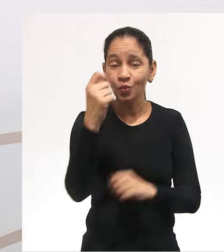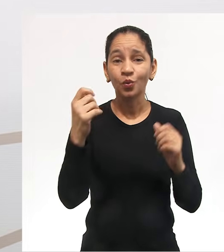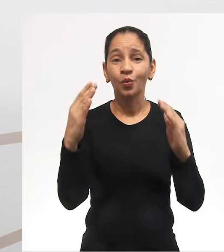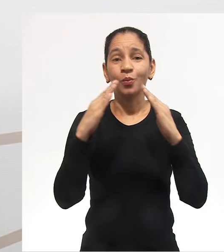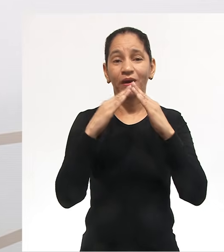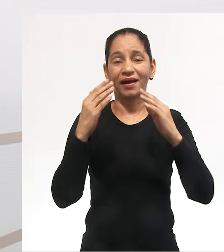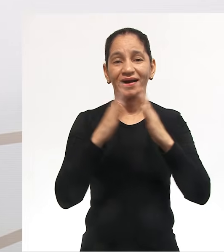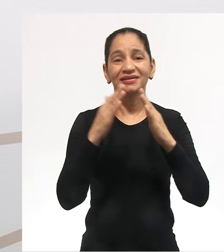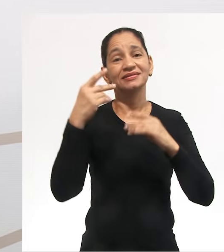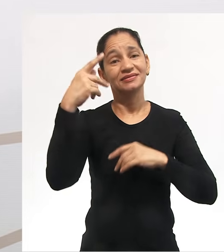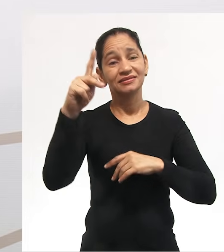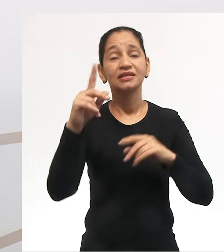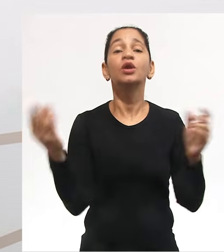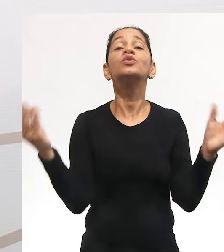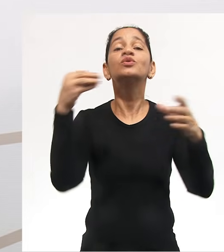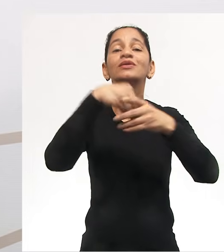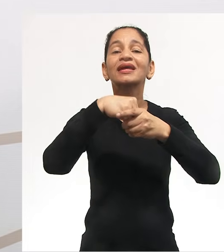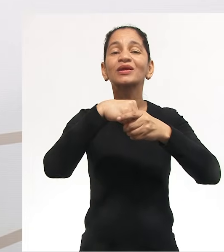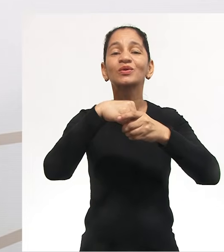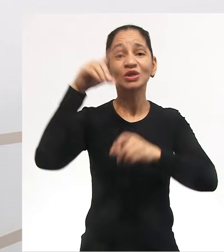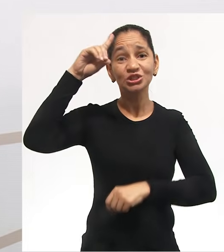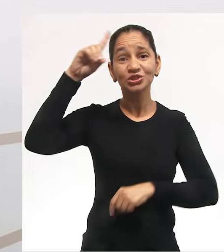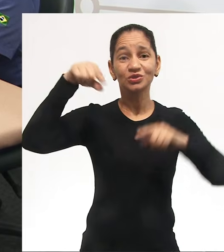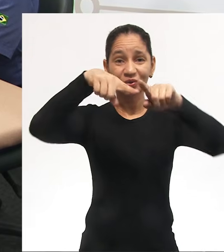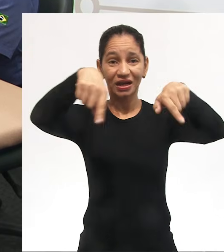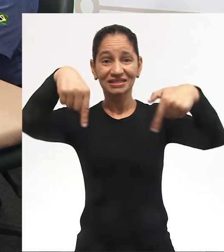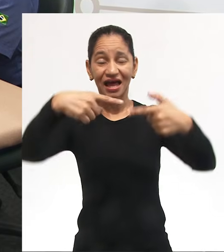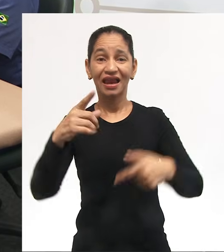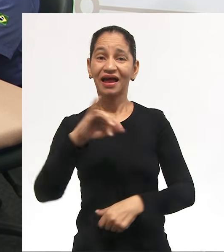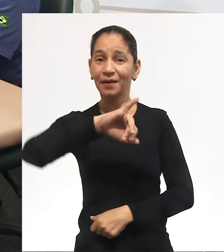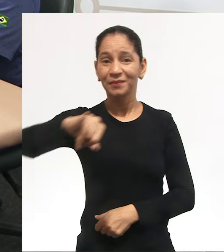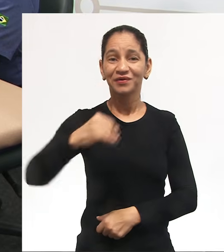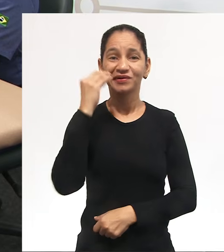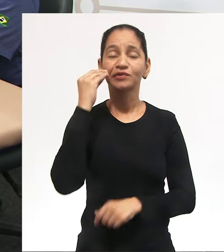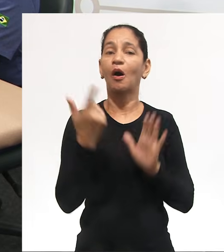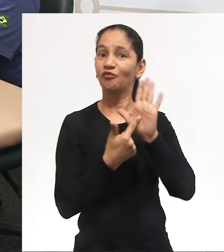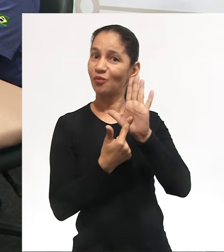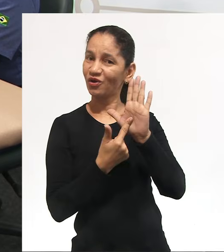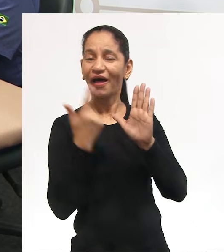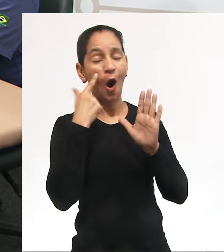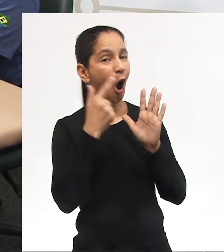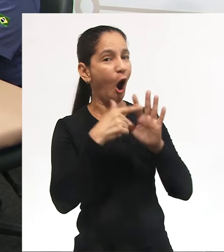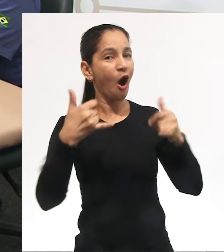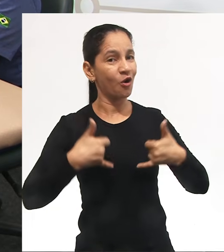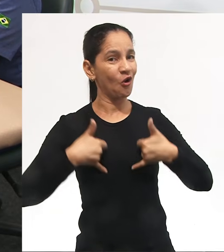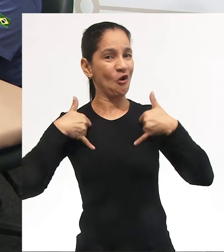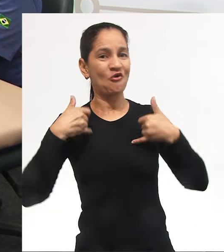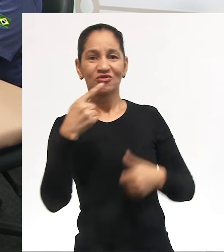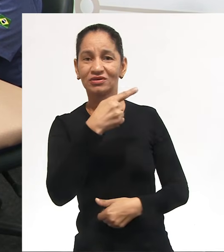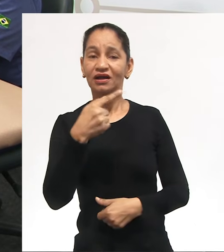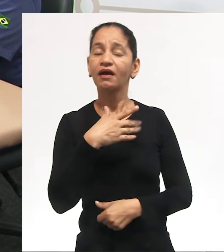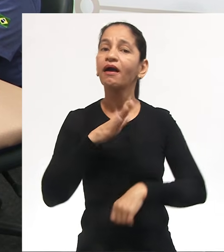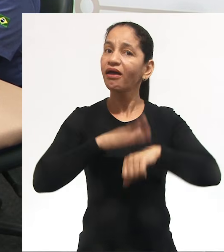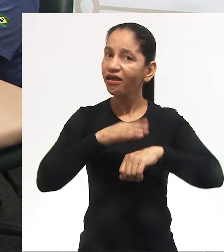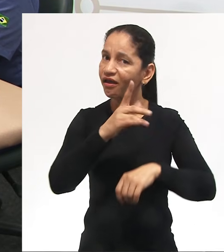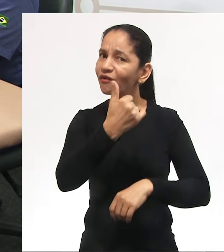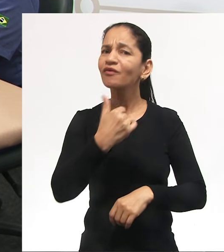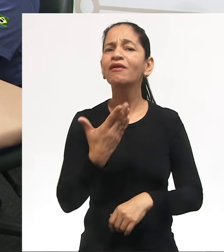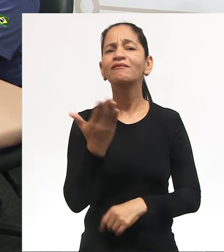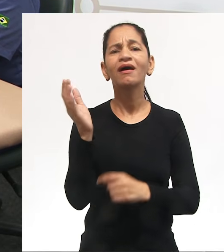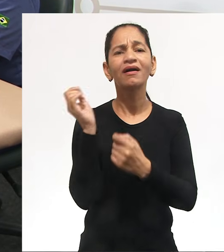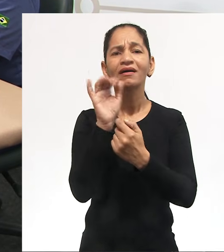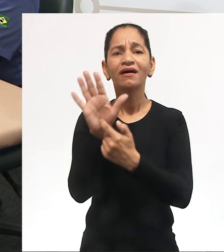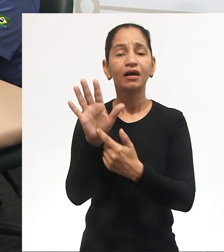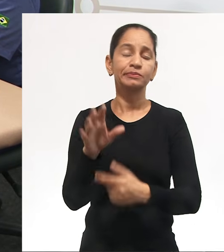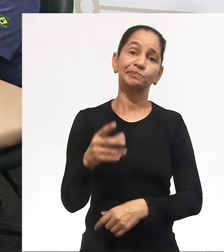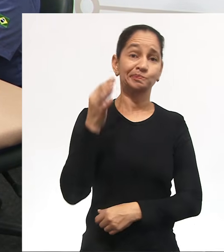ele levou um para casa e um ficou, né, pegou e colocou lá na direção da escola. Aí eu fui Ai, tá lá, todo mundo aí afim desses aí eu quadros. falei assim: "Ei, esse